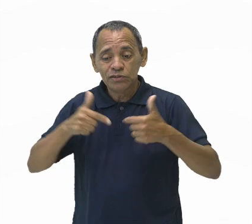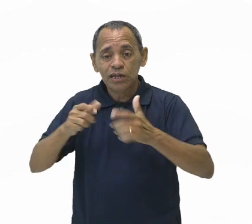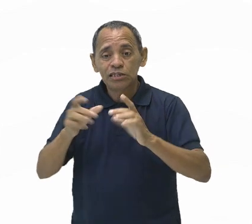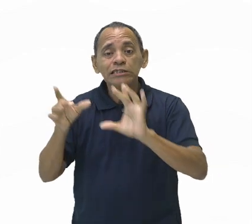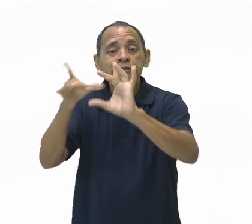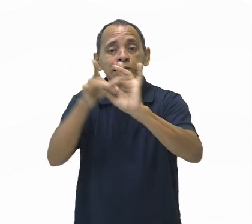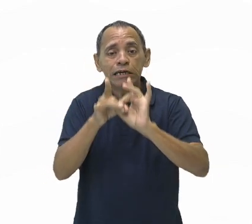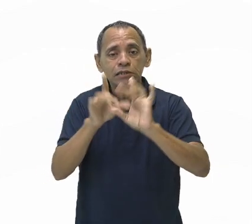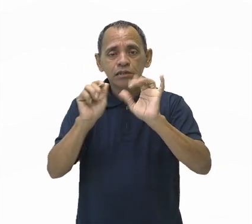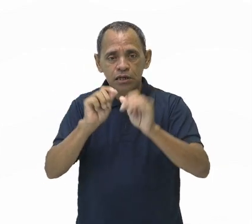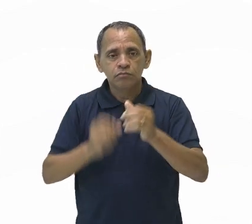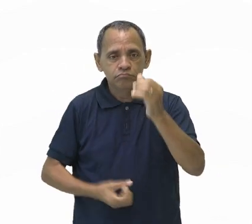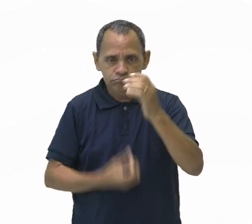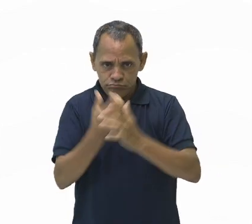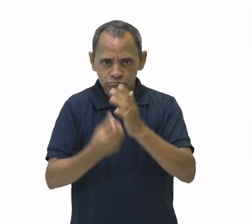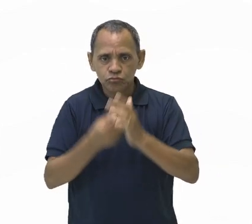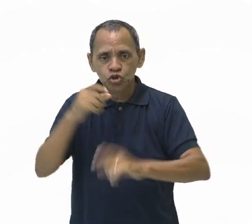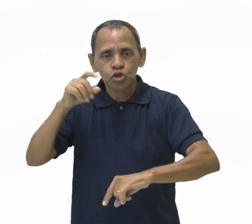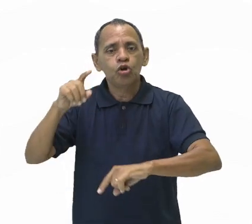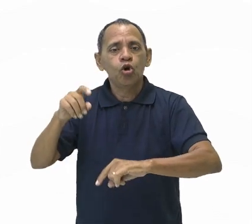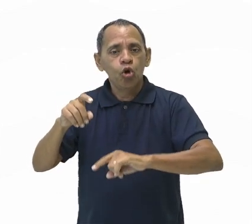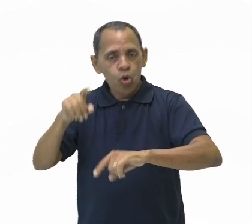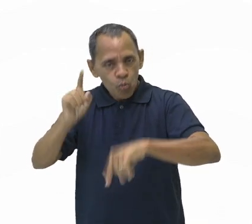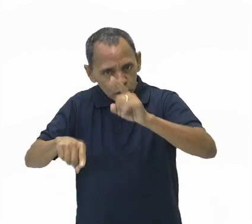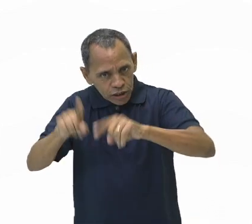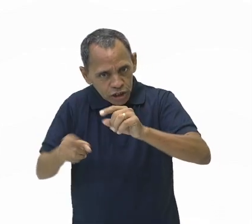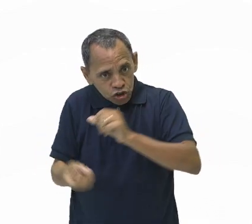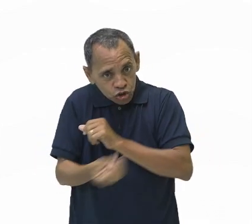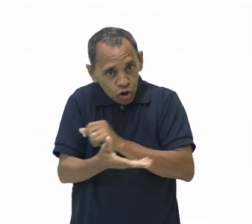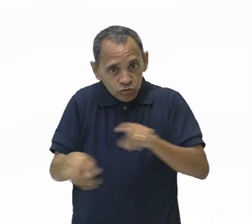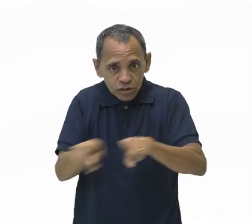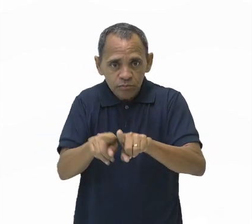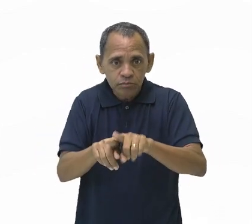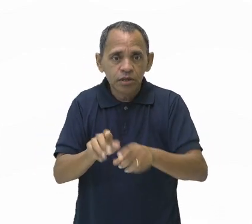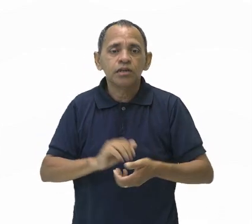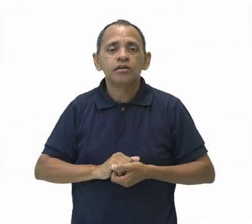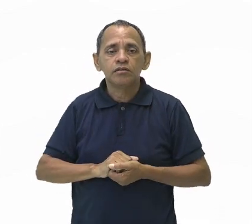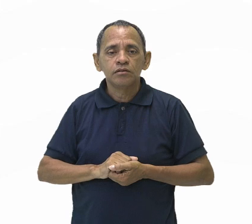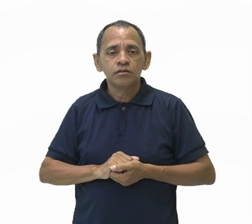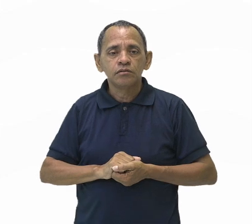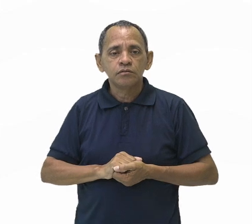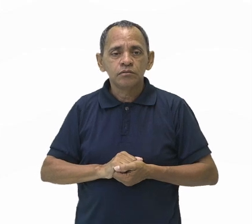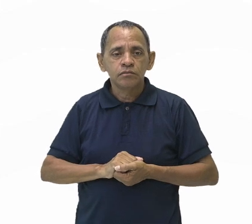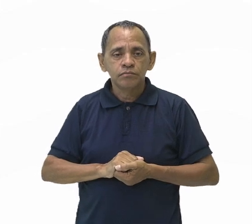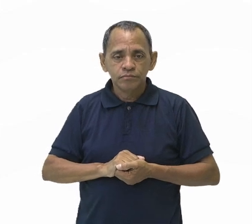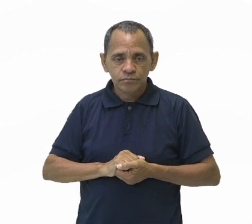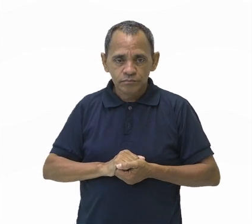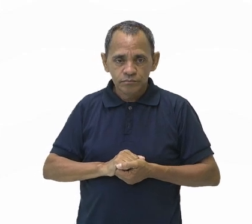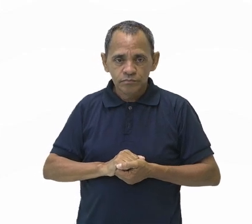novos produtos, como está aparecendo aí na imagem, né? Realização de serviços,